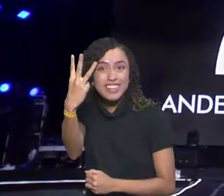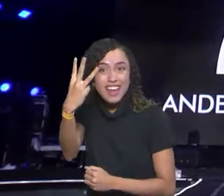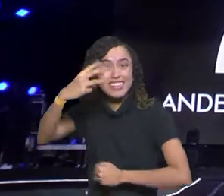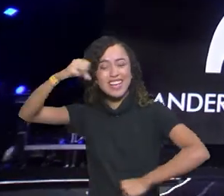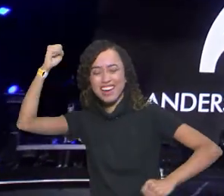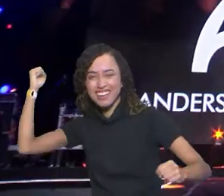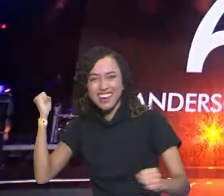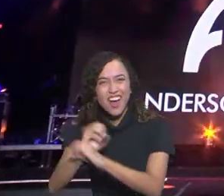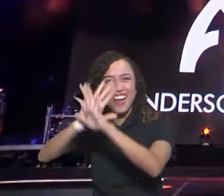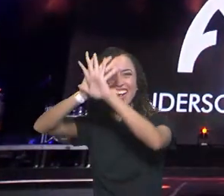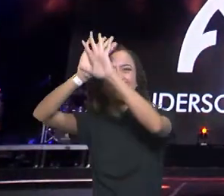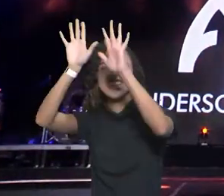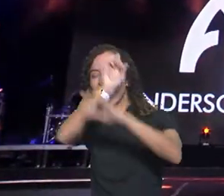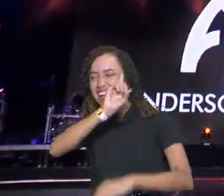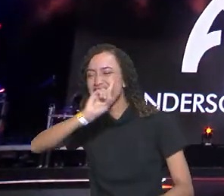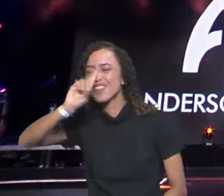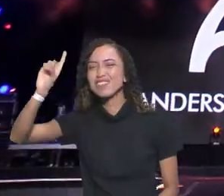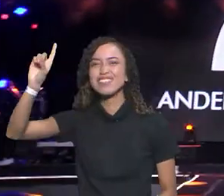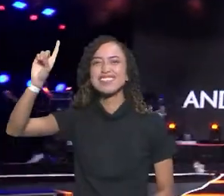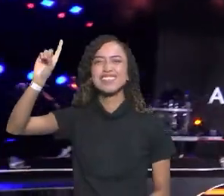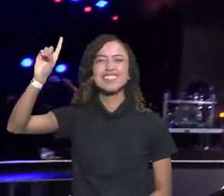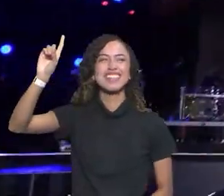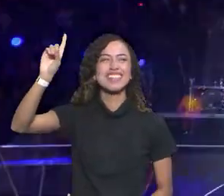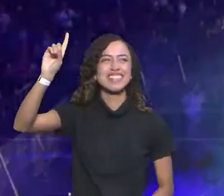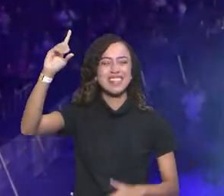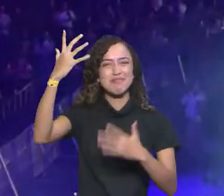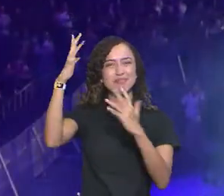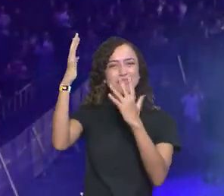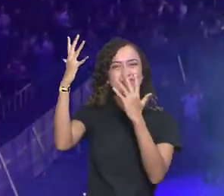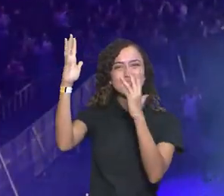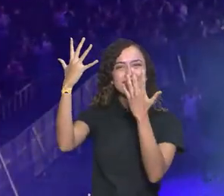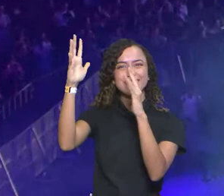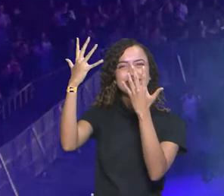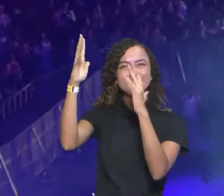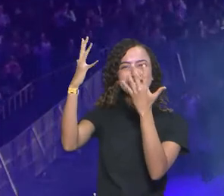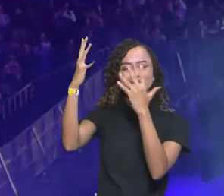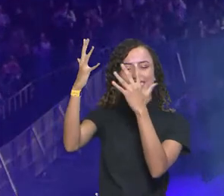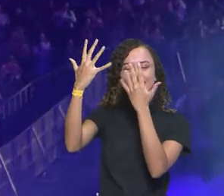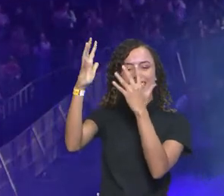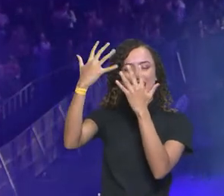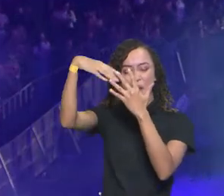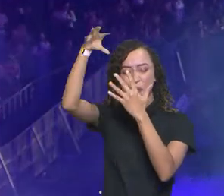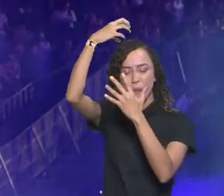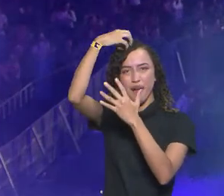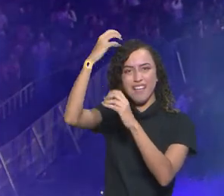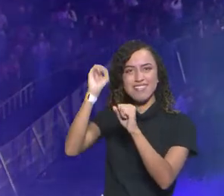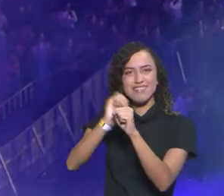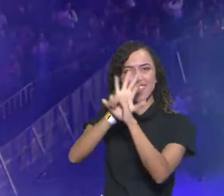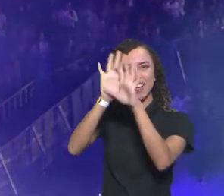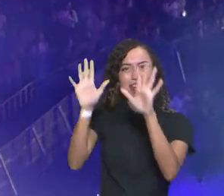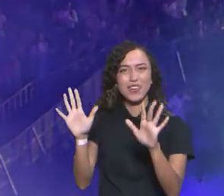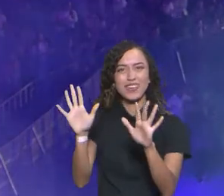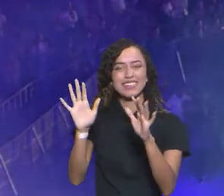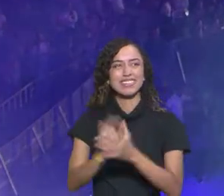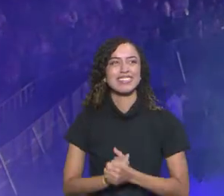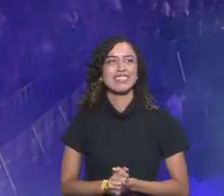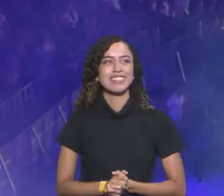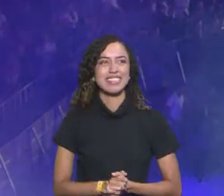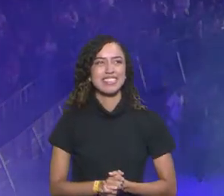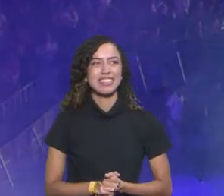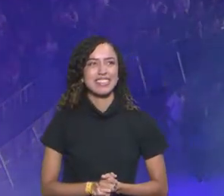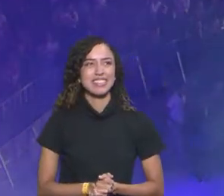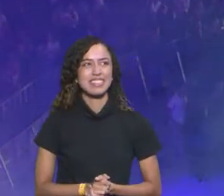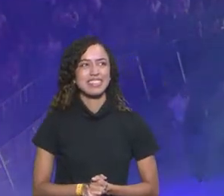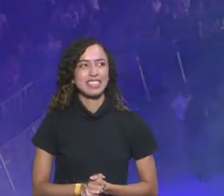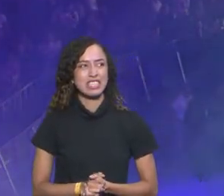estresse glória a Deus aplaudamente é o rei da glória oh